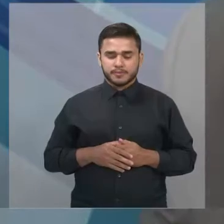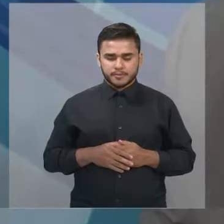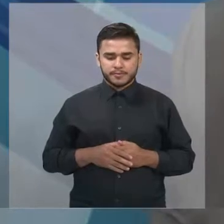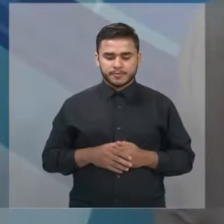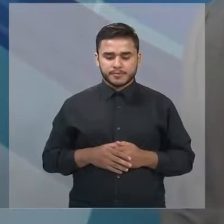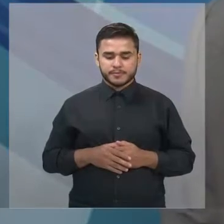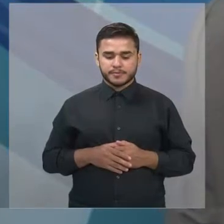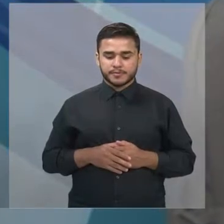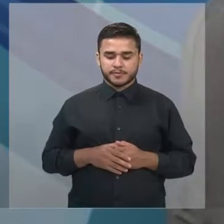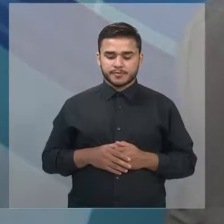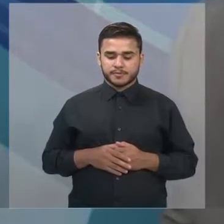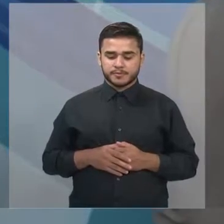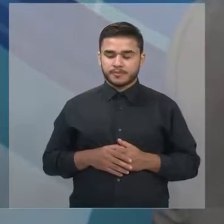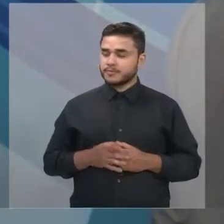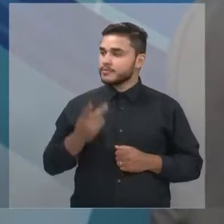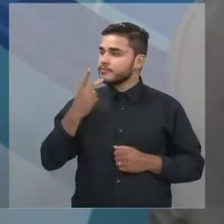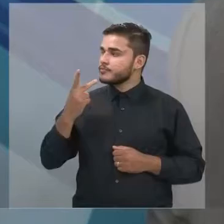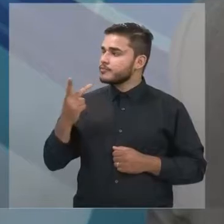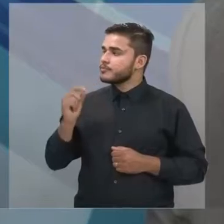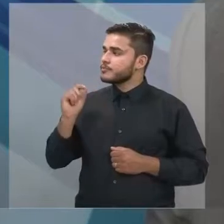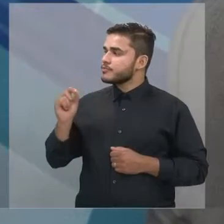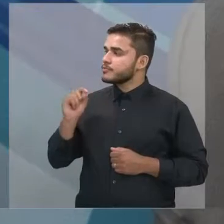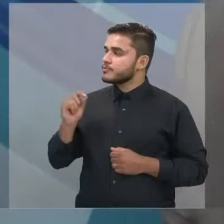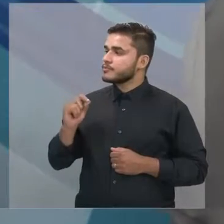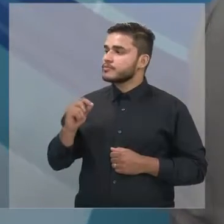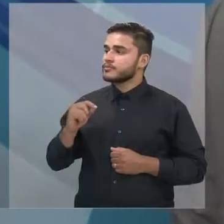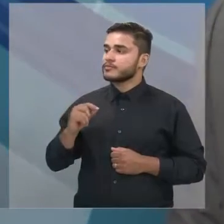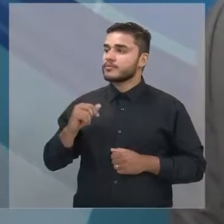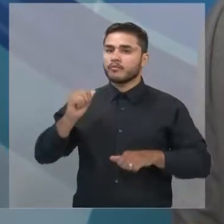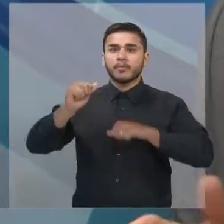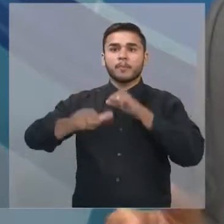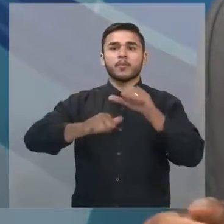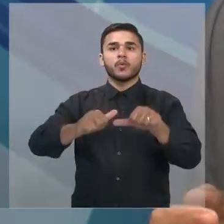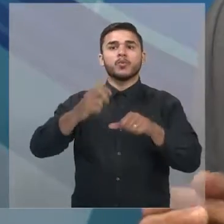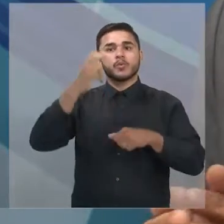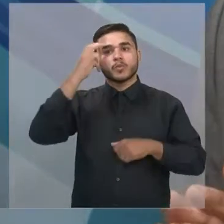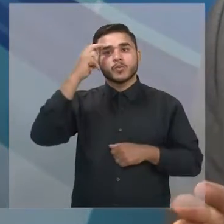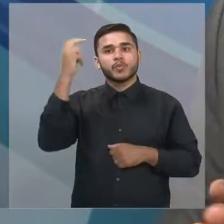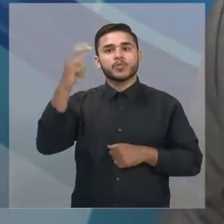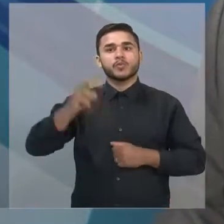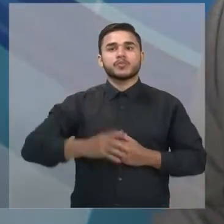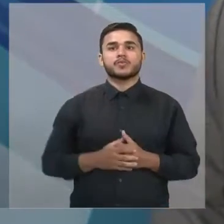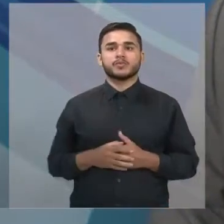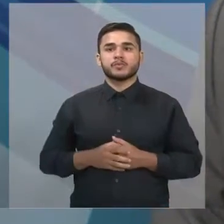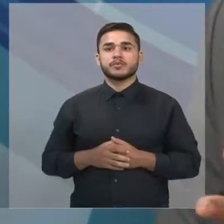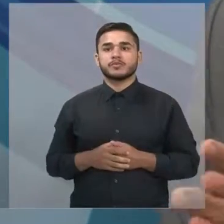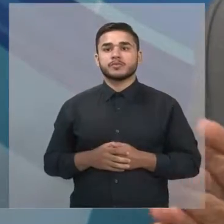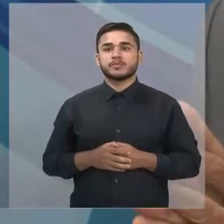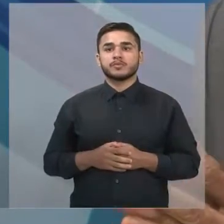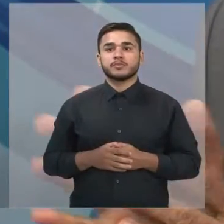no aspecto aí da mudança cultural,